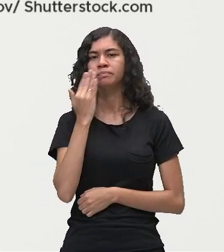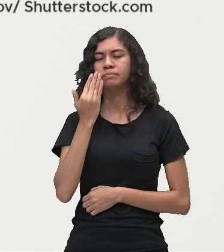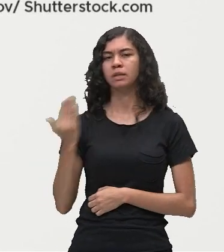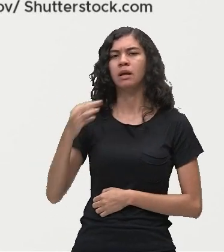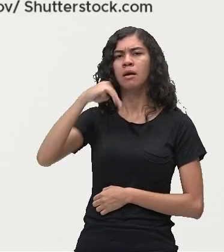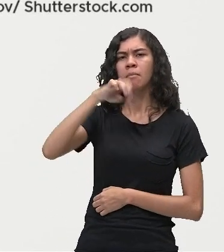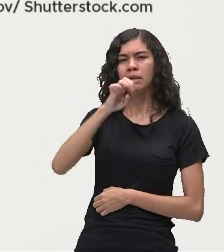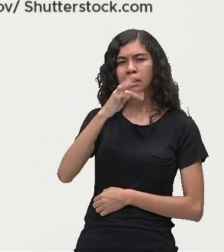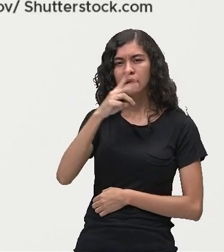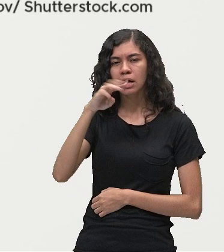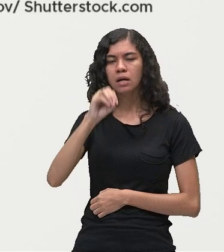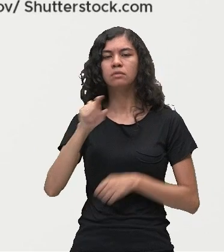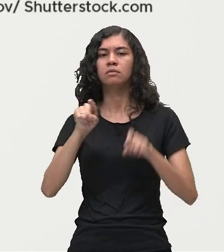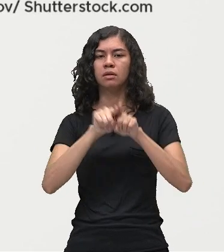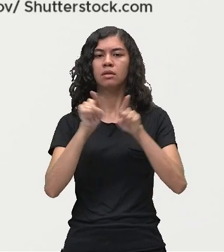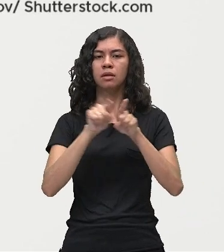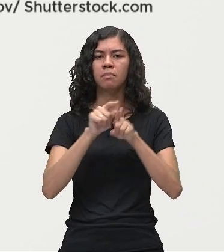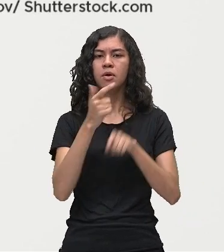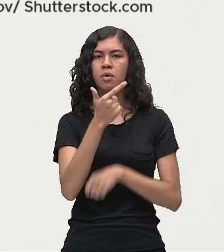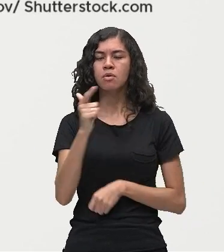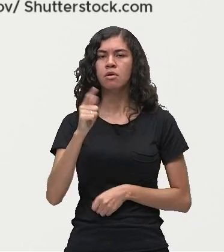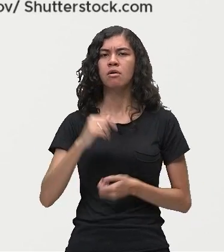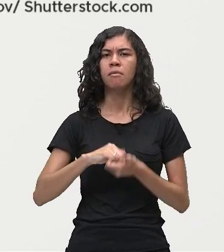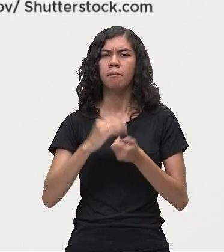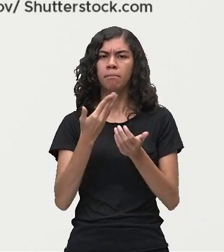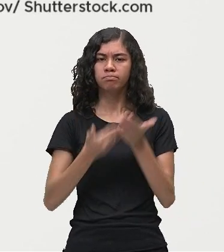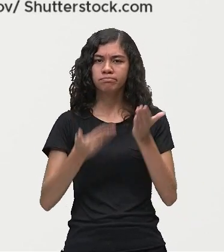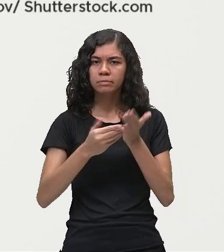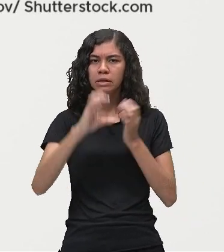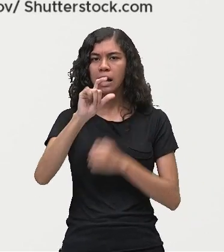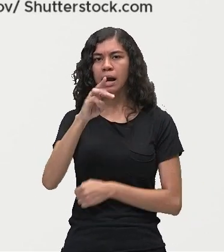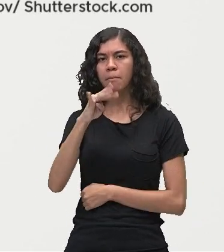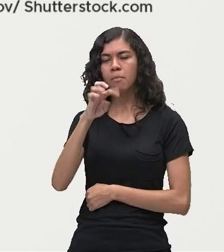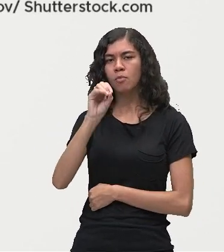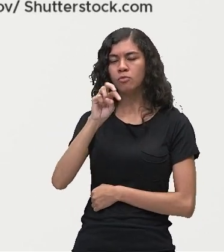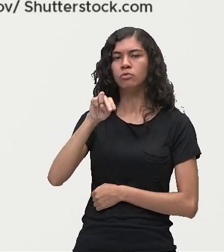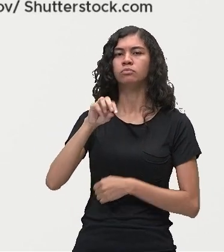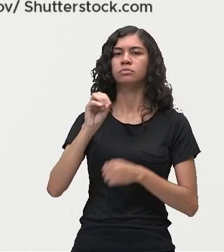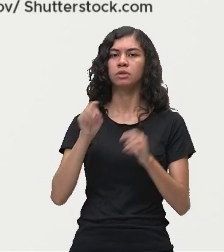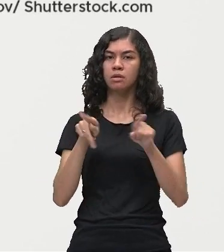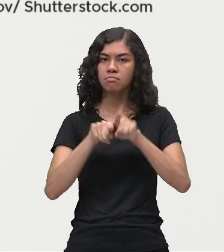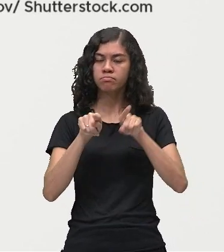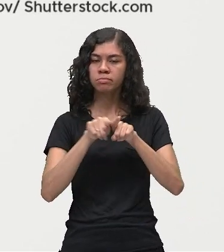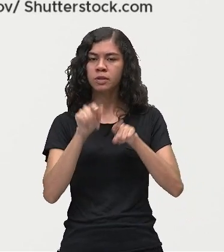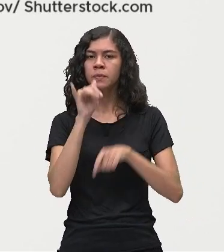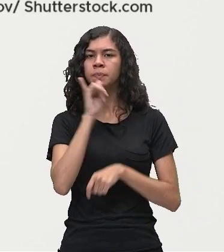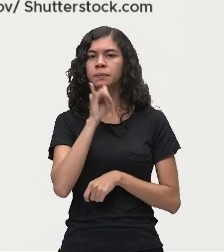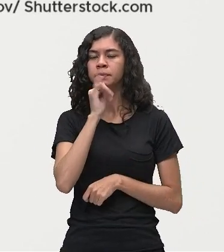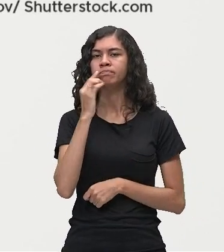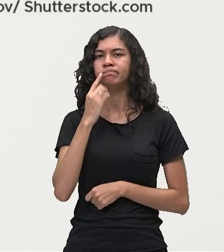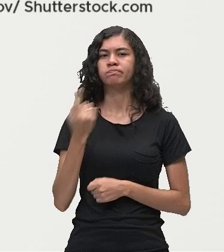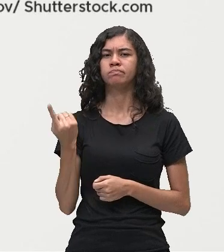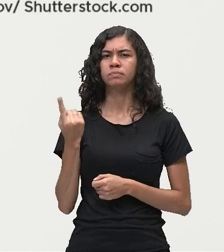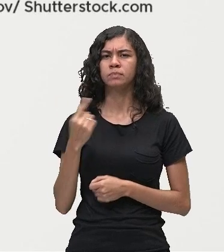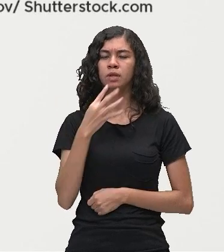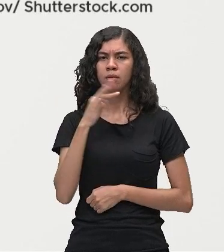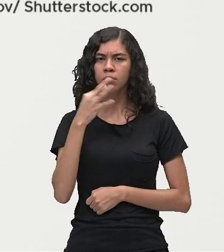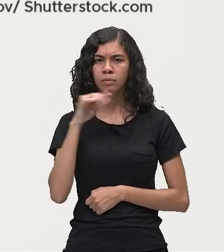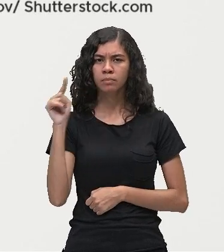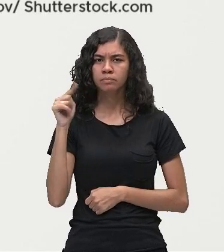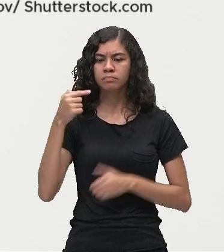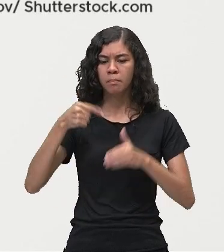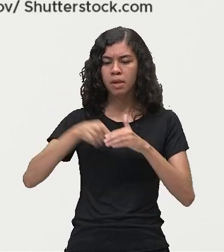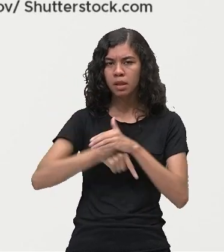substâncias complexas ricas em carbono. Então, o carvão mineral, gente, ele